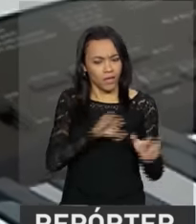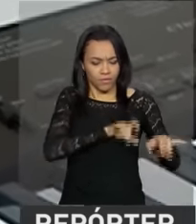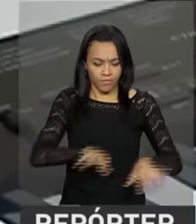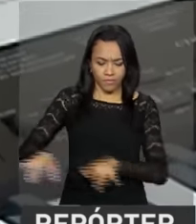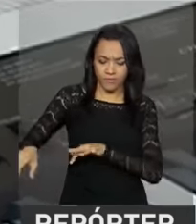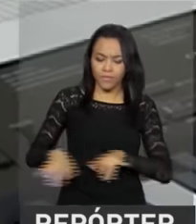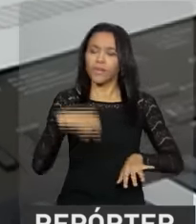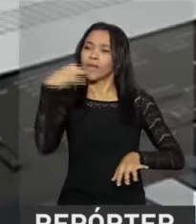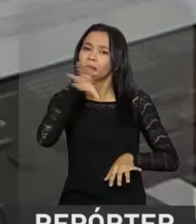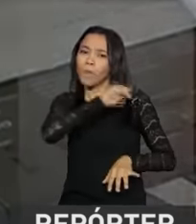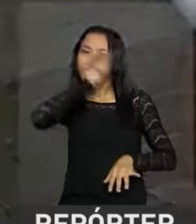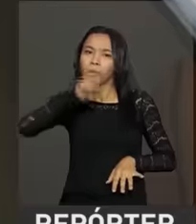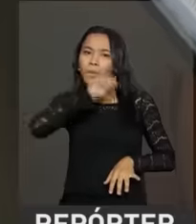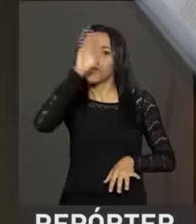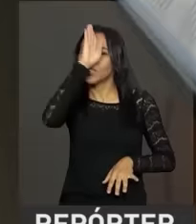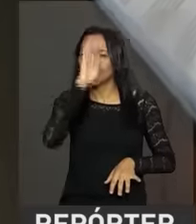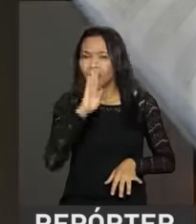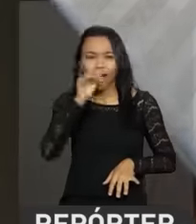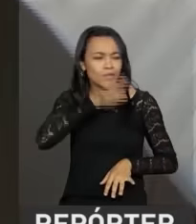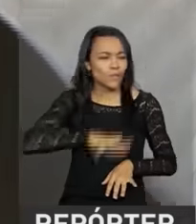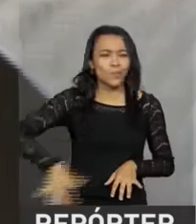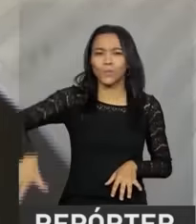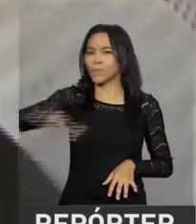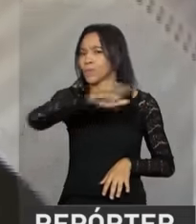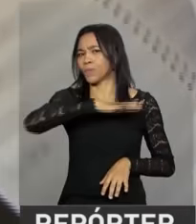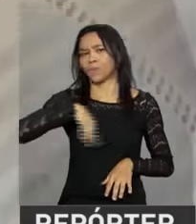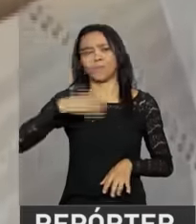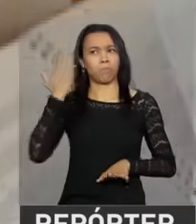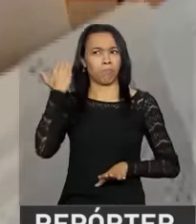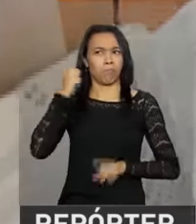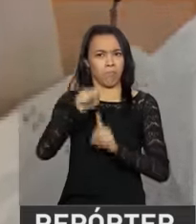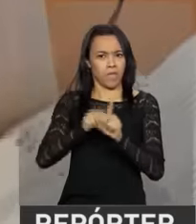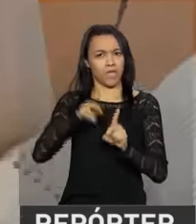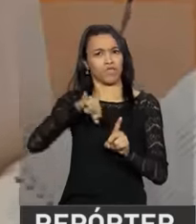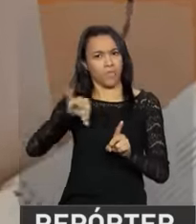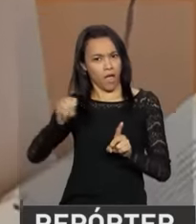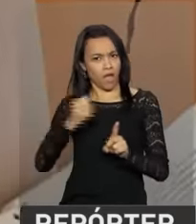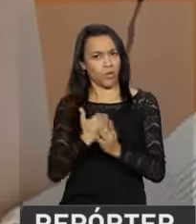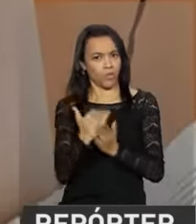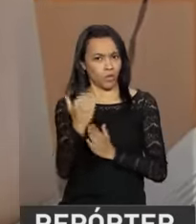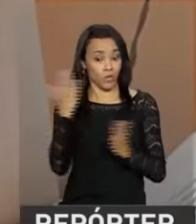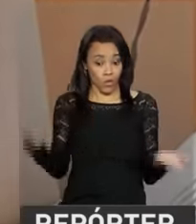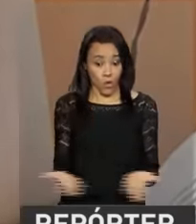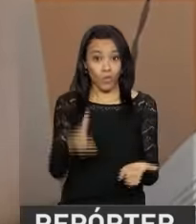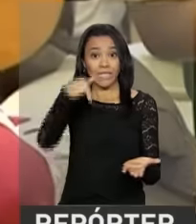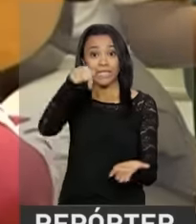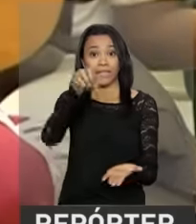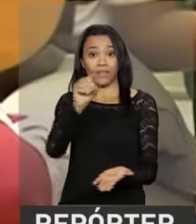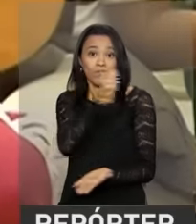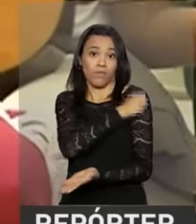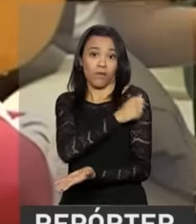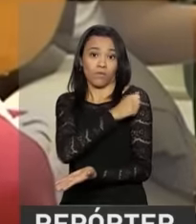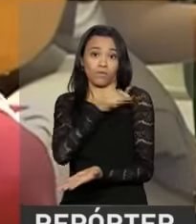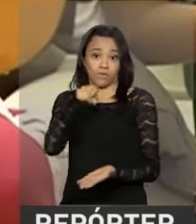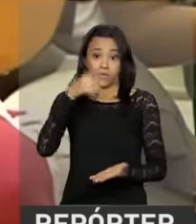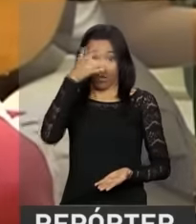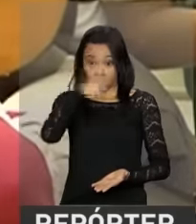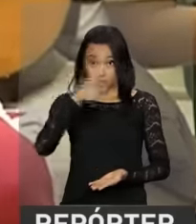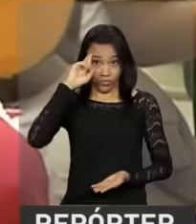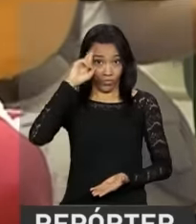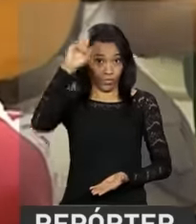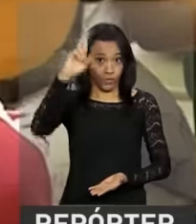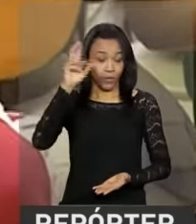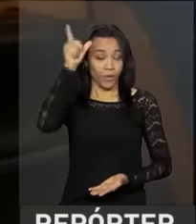canto, tudo de graça. Funciona desde maio do ano passado e hoje tem 70 alunos. A administração